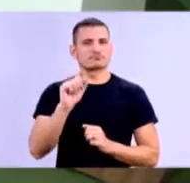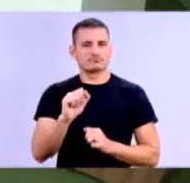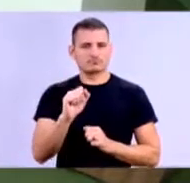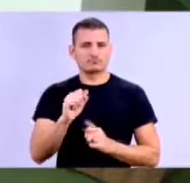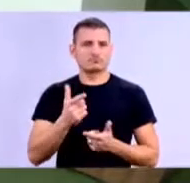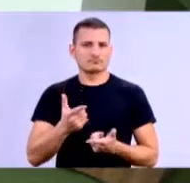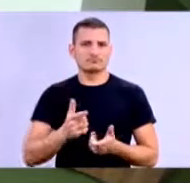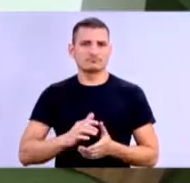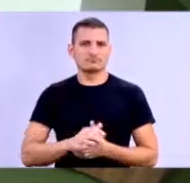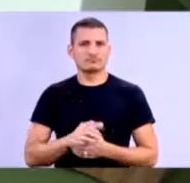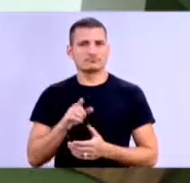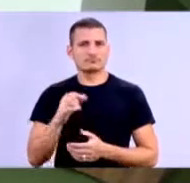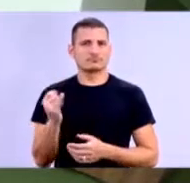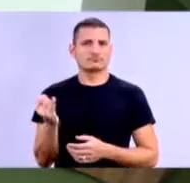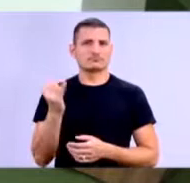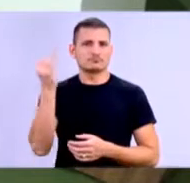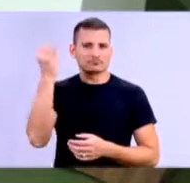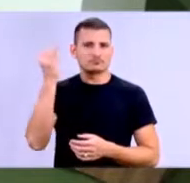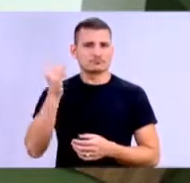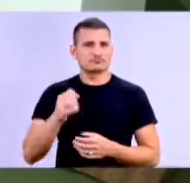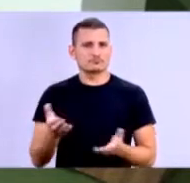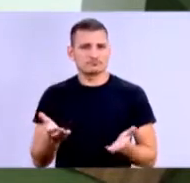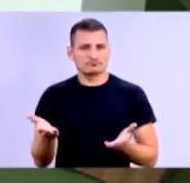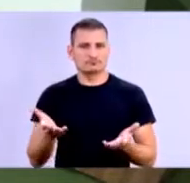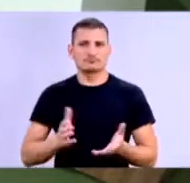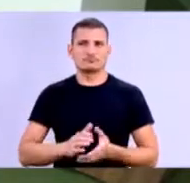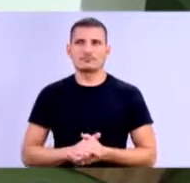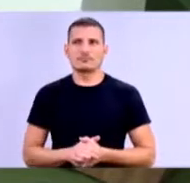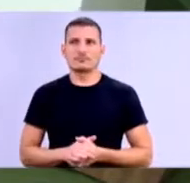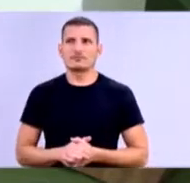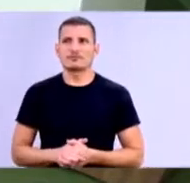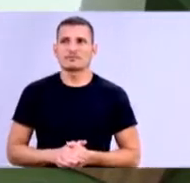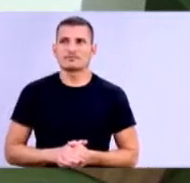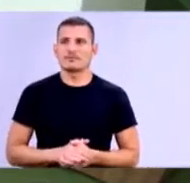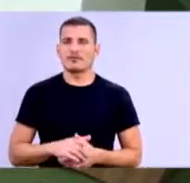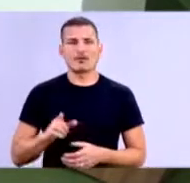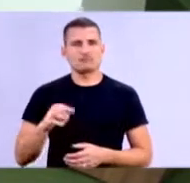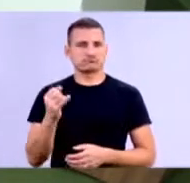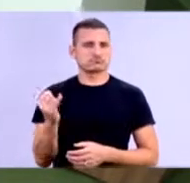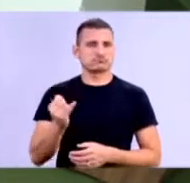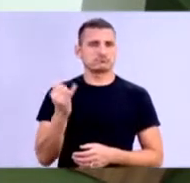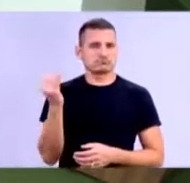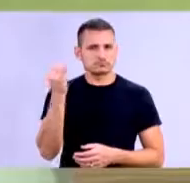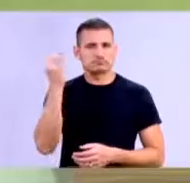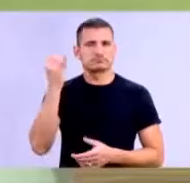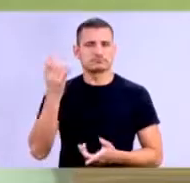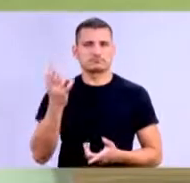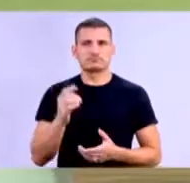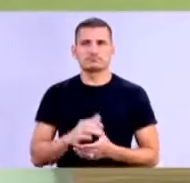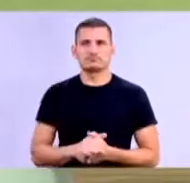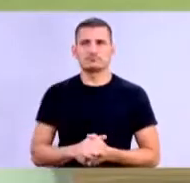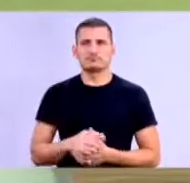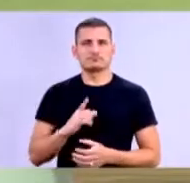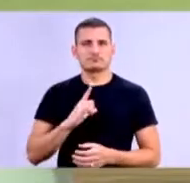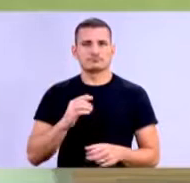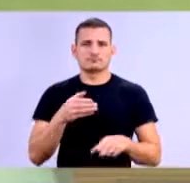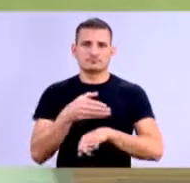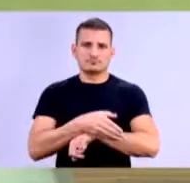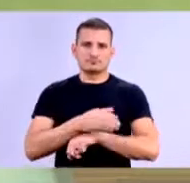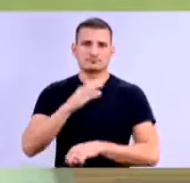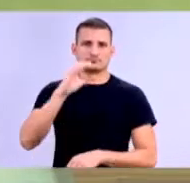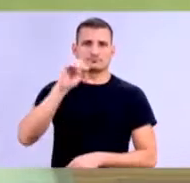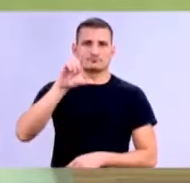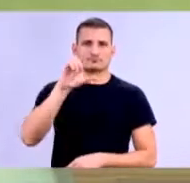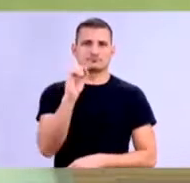dispor, é importante para esse momento, não é assim? É muito importante, né? Nós estamos aqui com a participação do Polo de